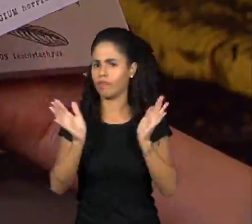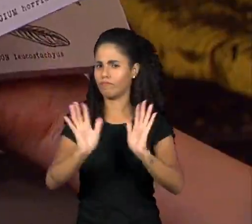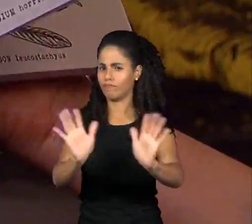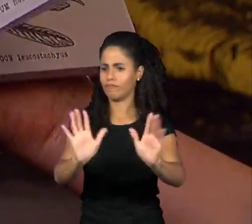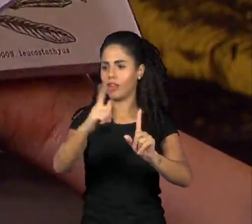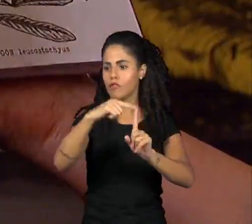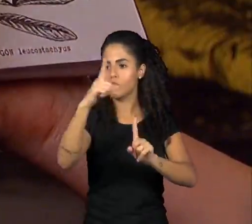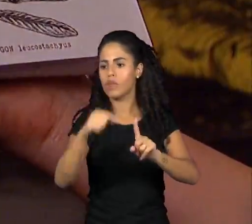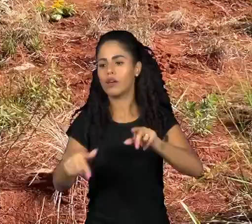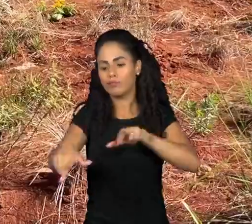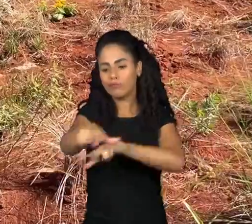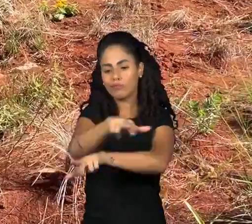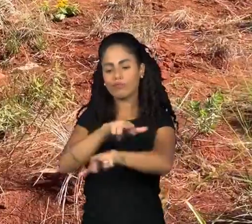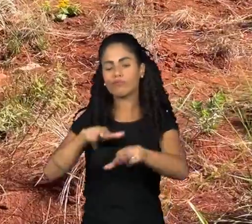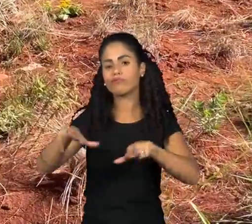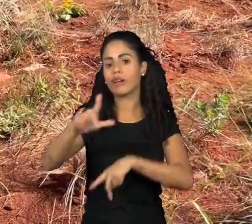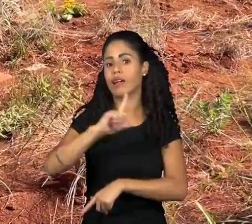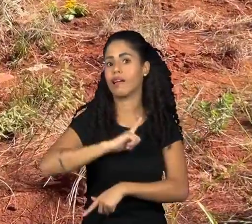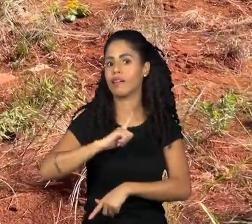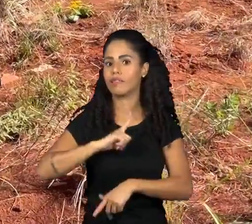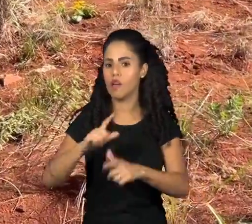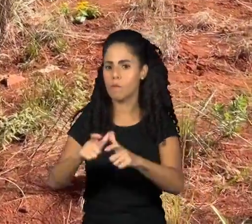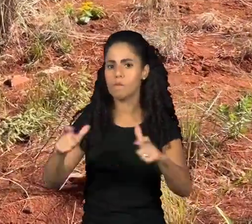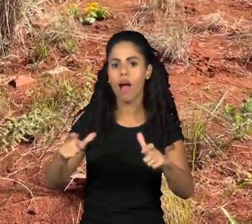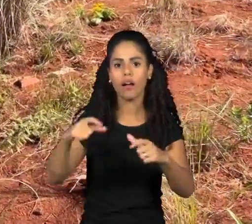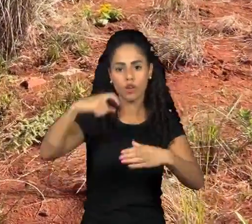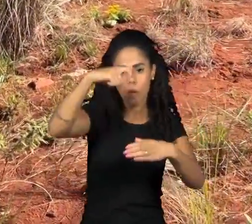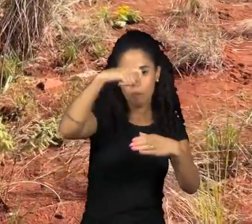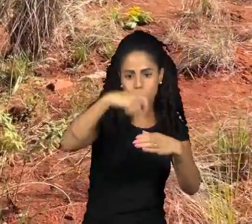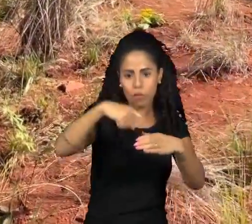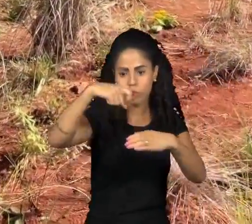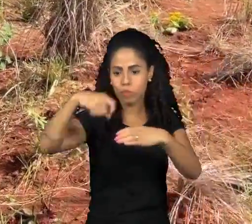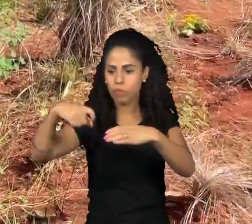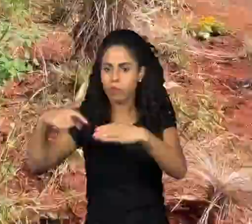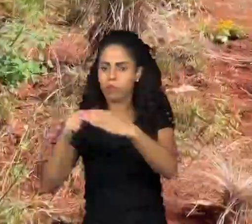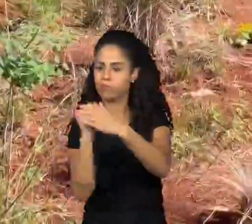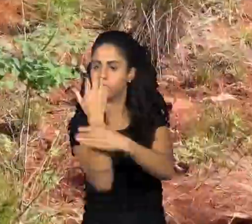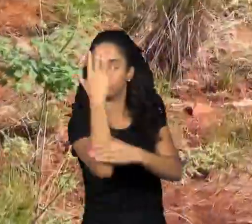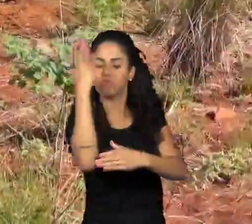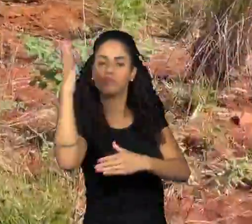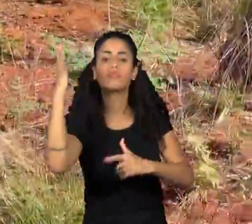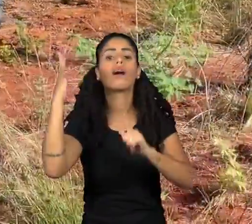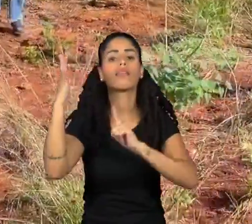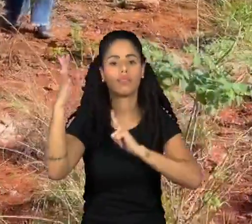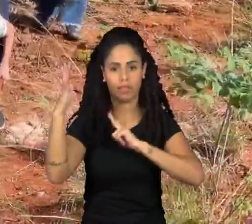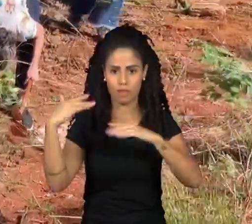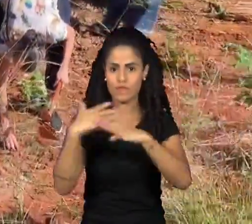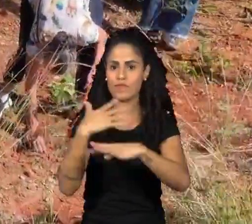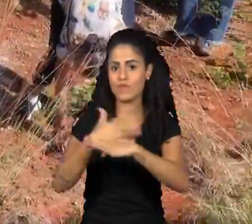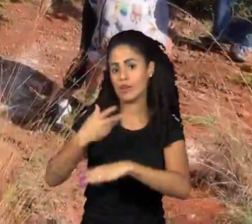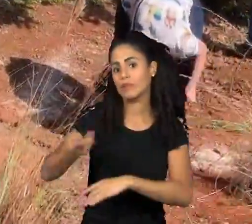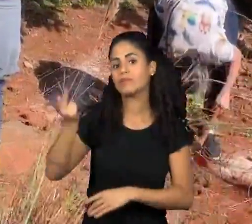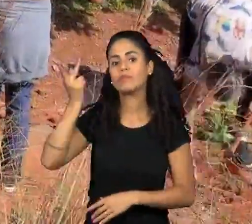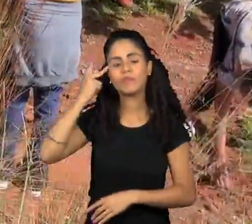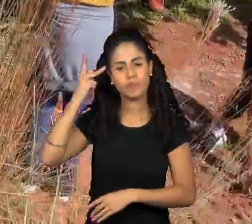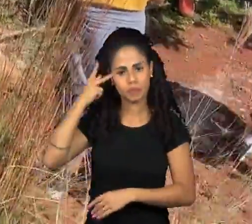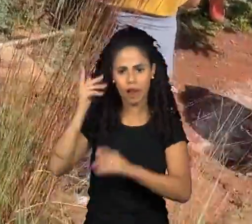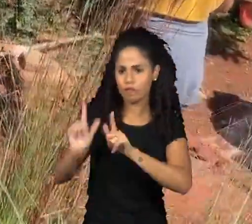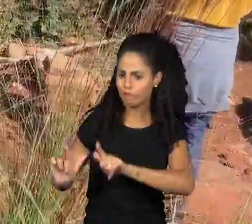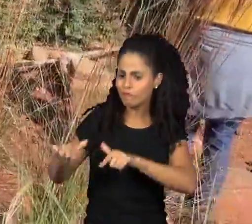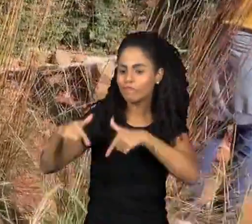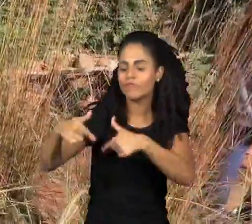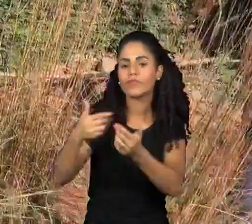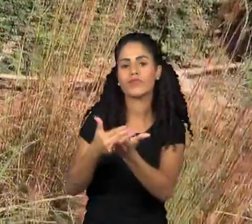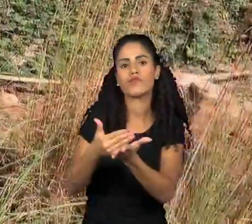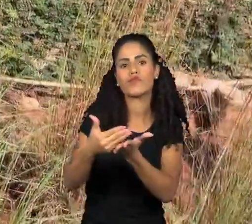em biodiversidade. Os mutirões para plantio das espécies em alguns redutos da cidade de São Paulo iniciaram na